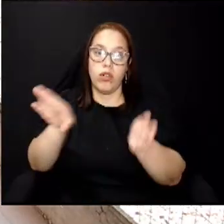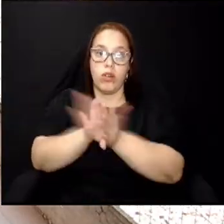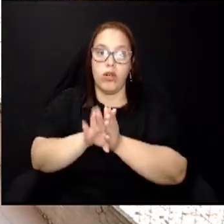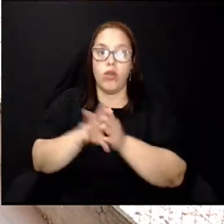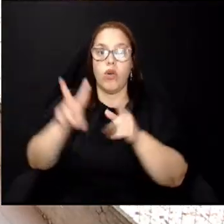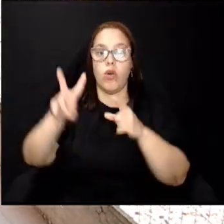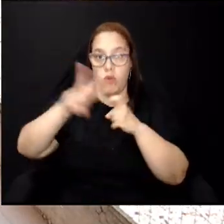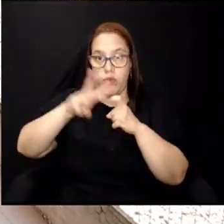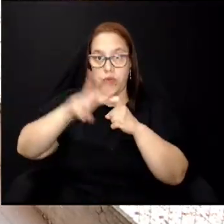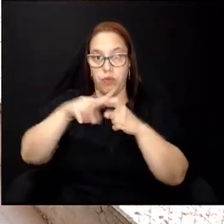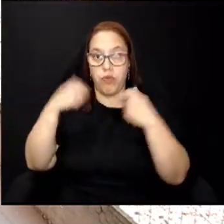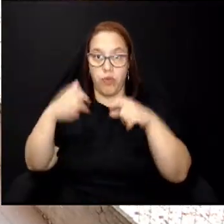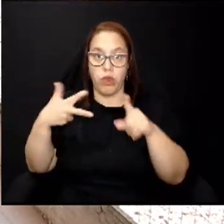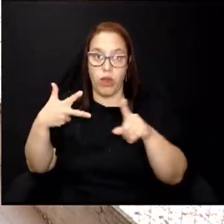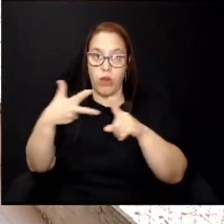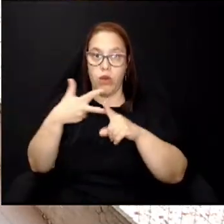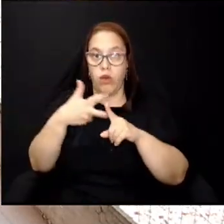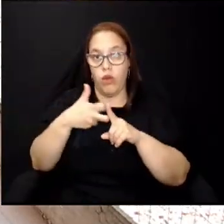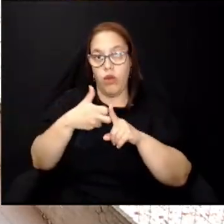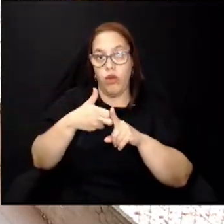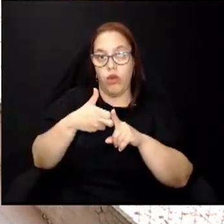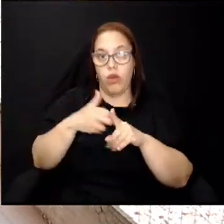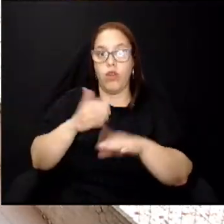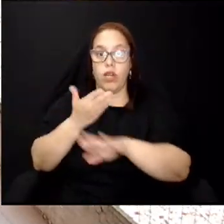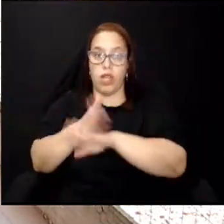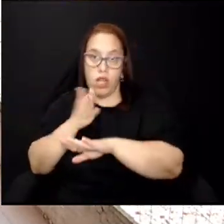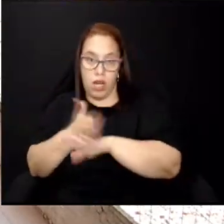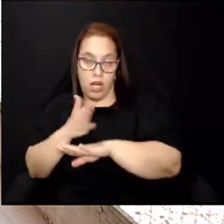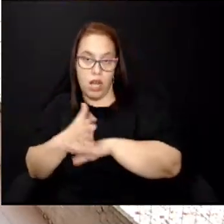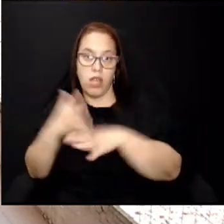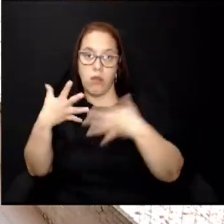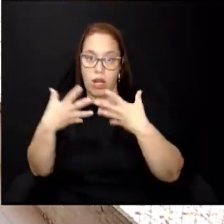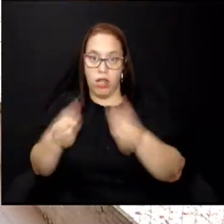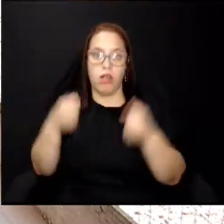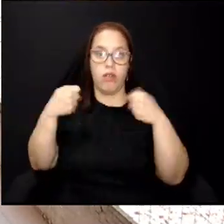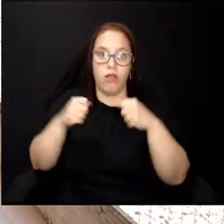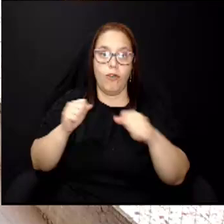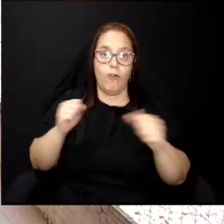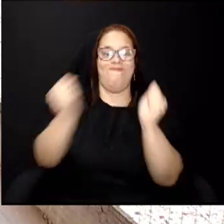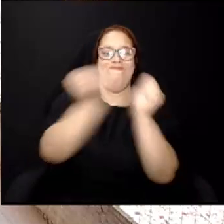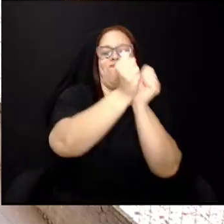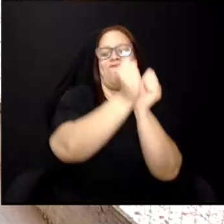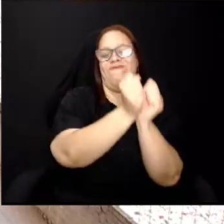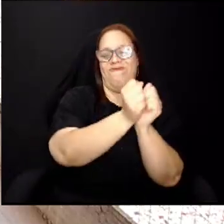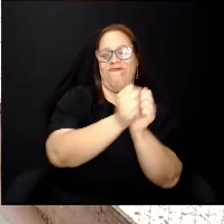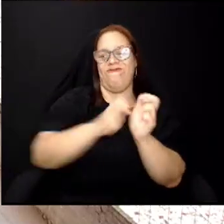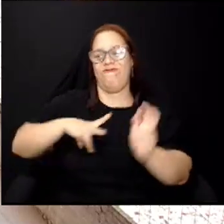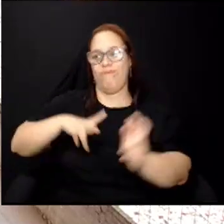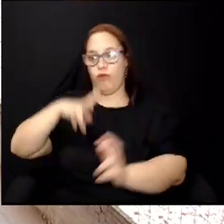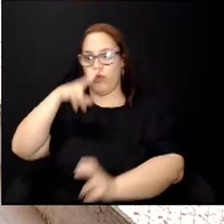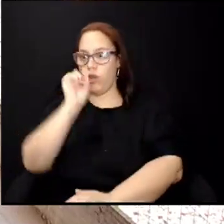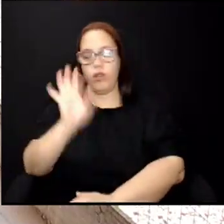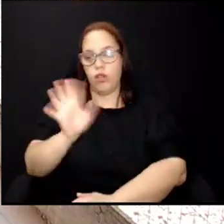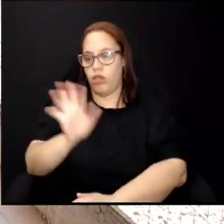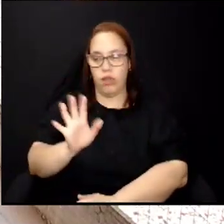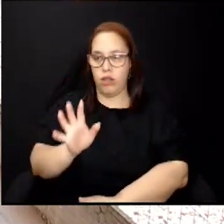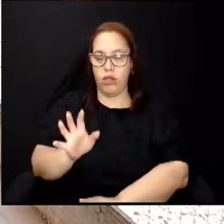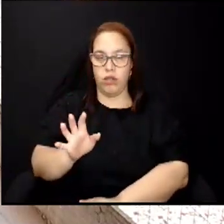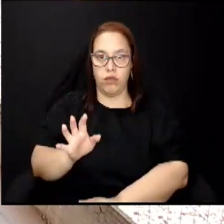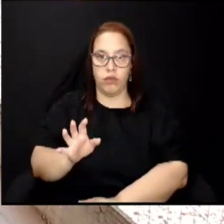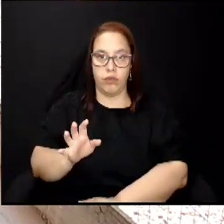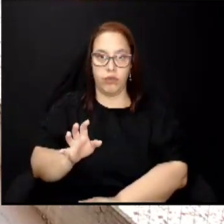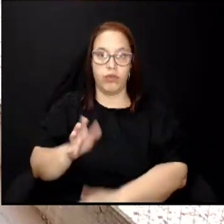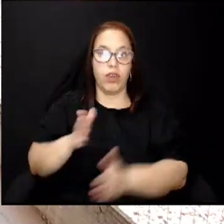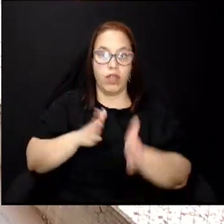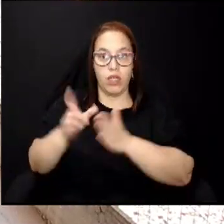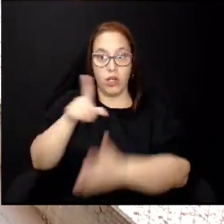um medicamento, esse animal já está treinado. Não precisamos fazer uma contenção brusca com esse animal, né? Esse é o grande caminho hoje,